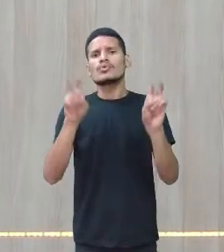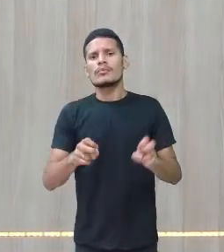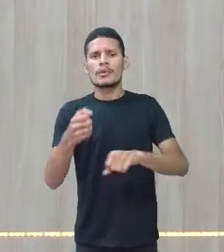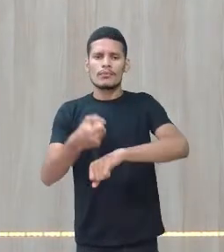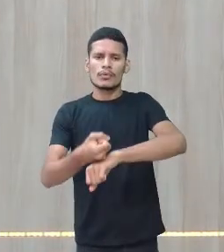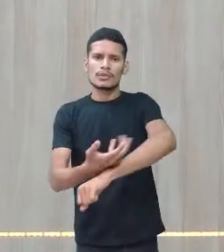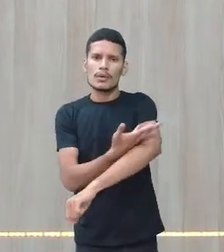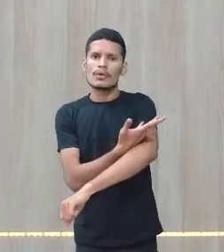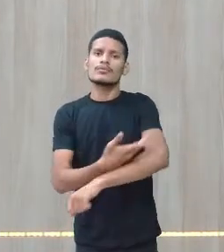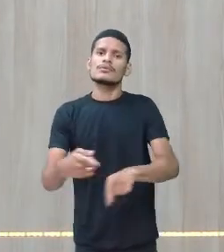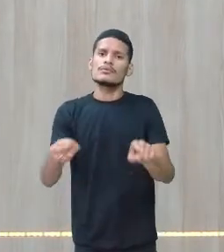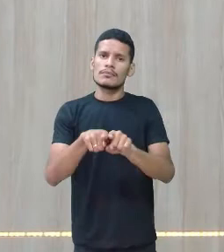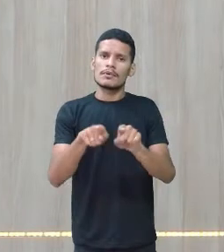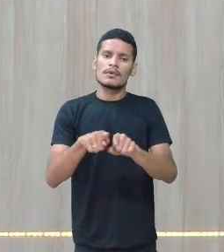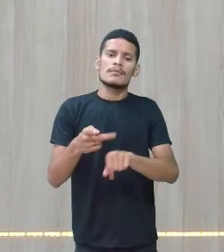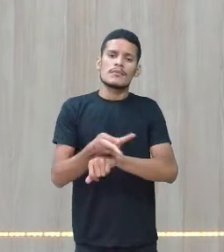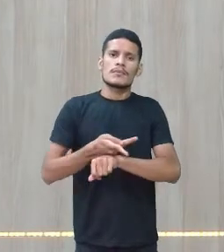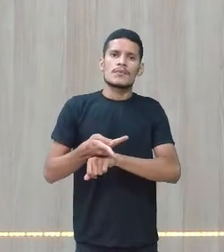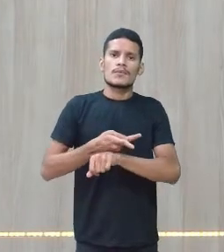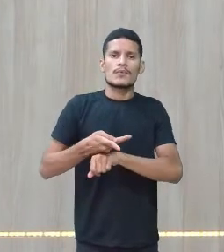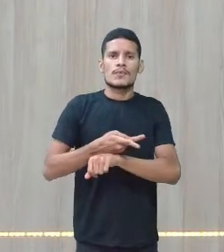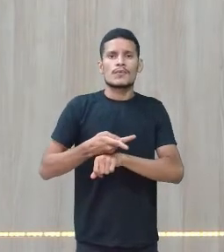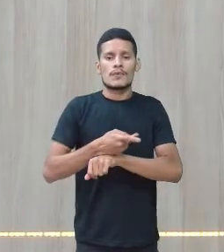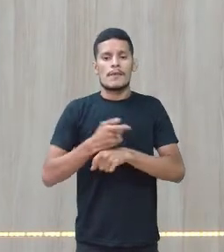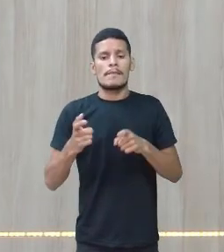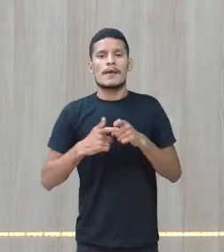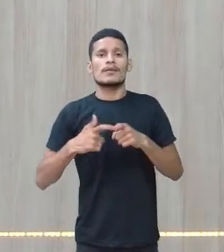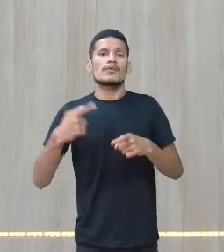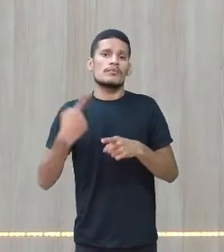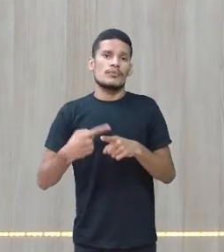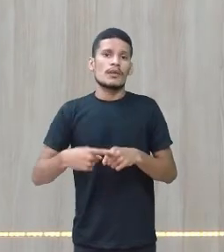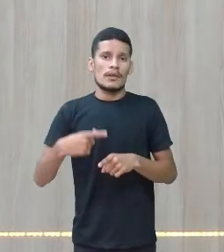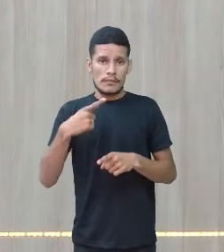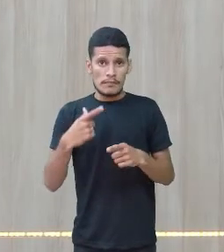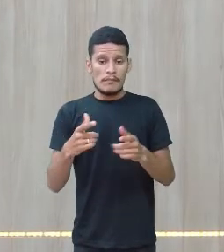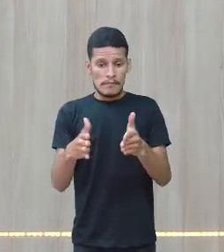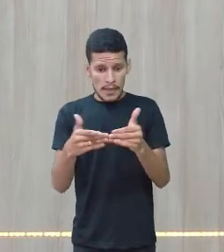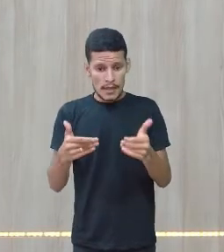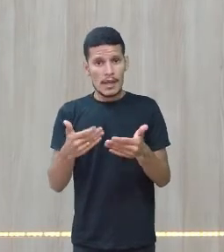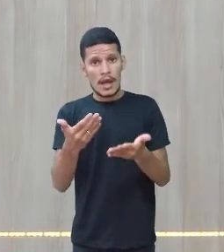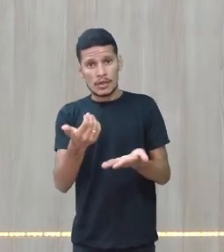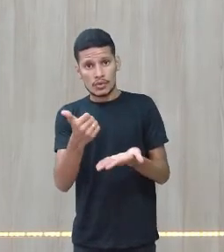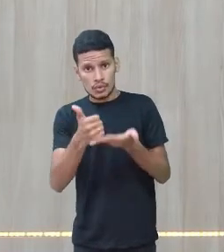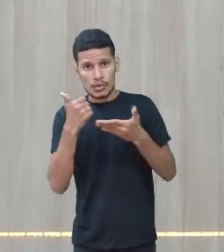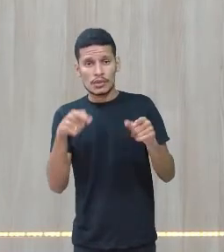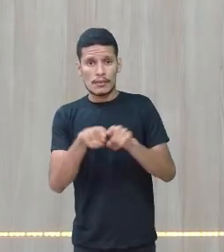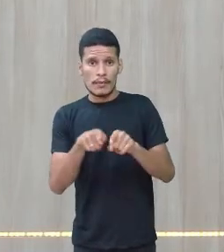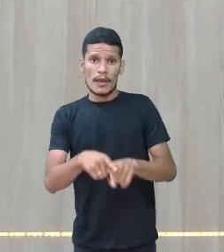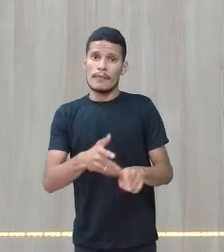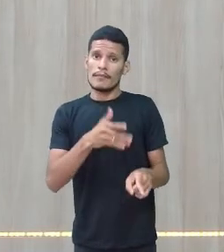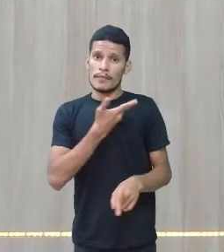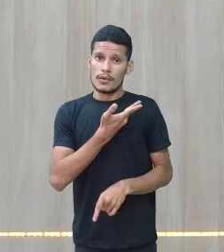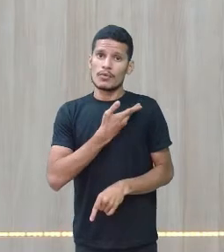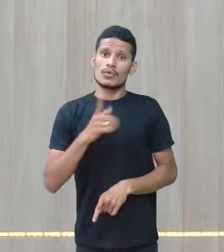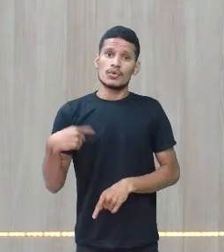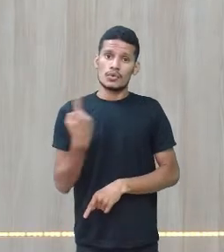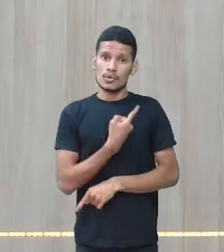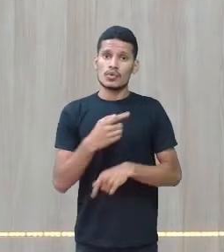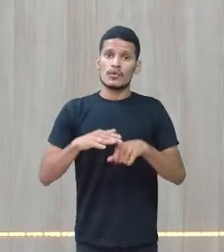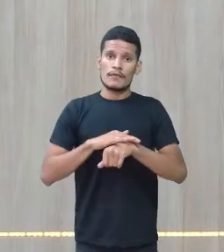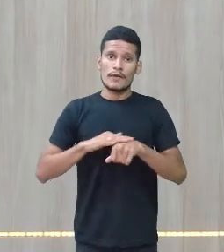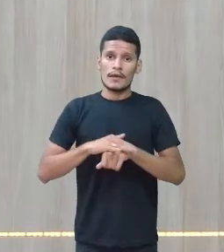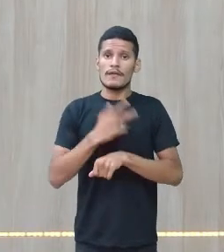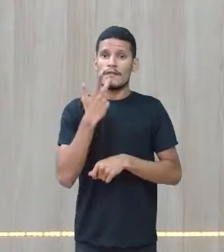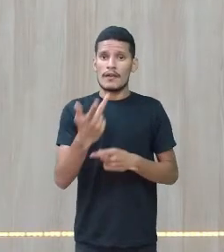emocionais, procuramos o médico por essa questão, pedindo ajuda a um amigo, vamos conversar, vamos falar, né? Não